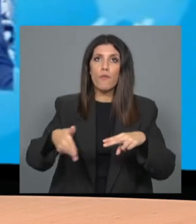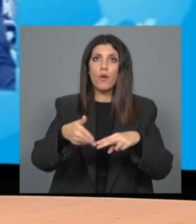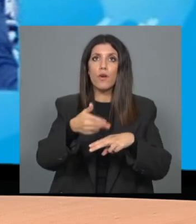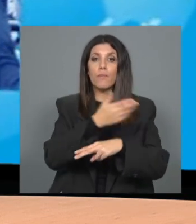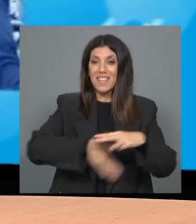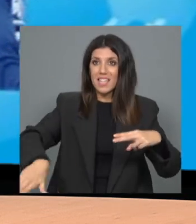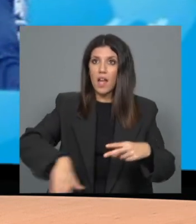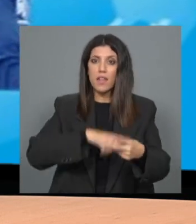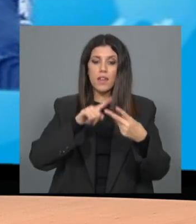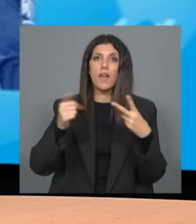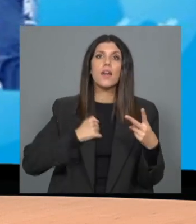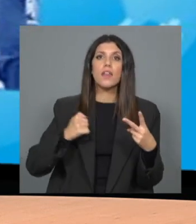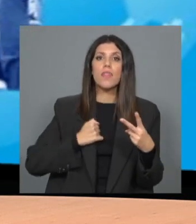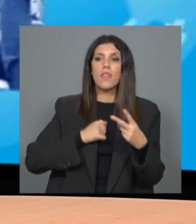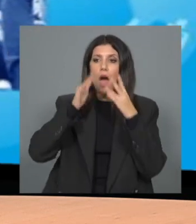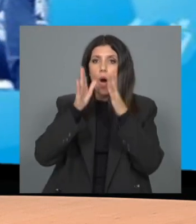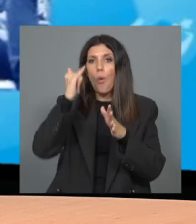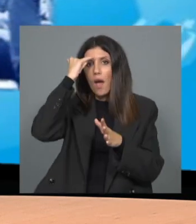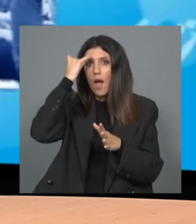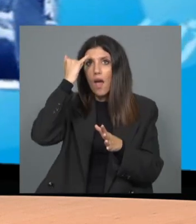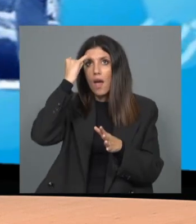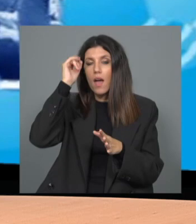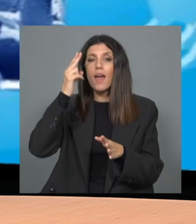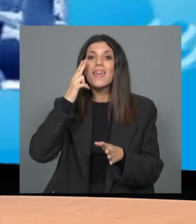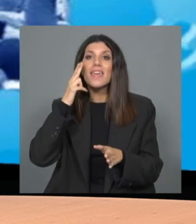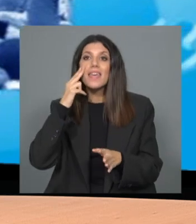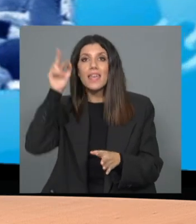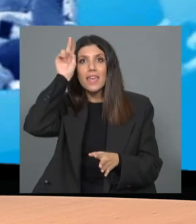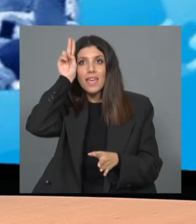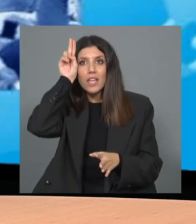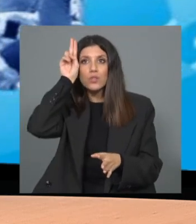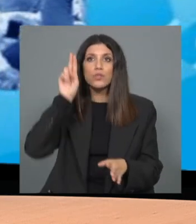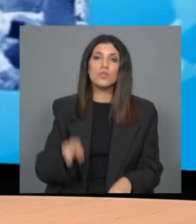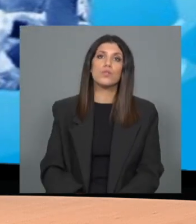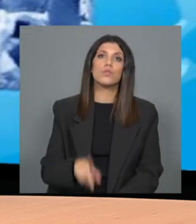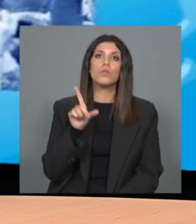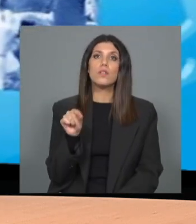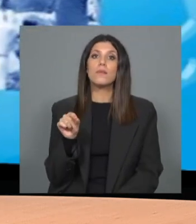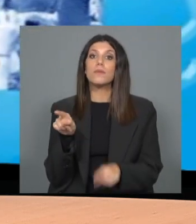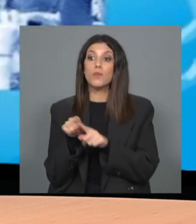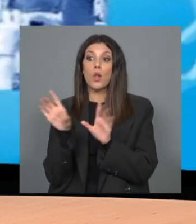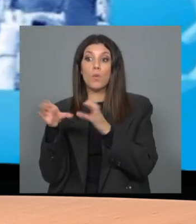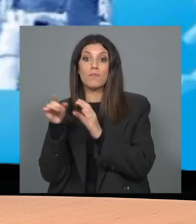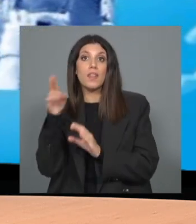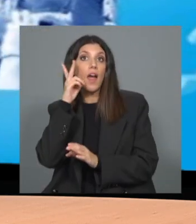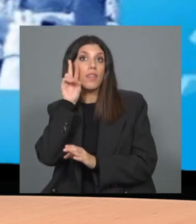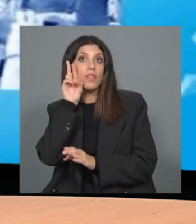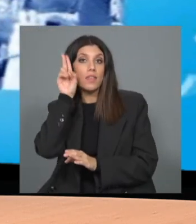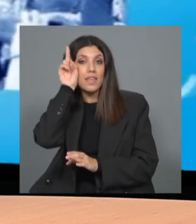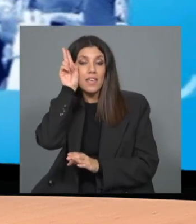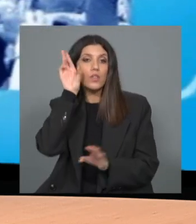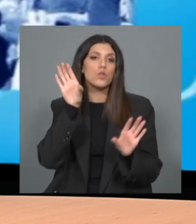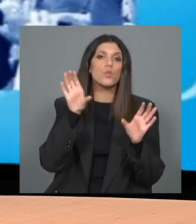nas populações indígenas e numa reparação histórica que é absolutamente necessária na relação entre a Igreja Católica e essas comunidades, é para mim a viagem mais marcante do